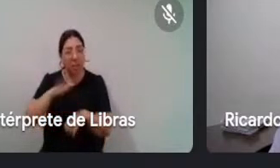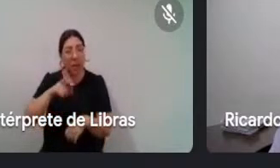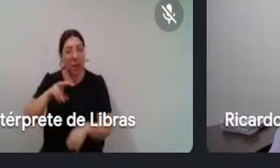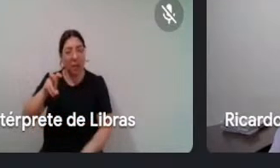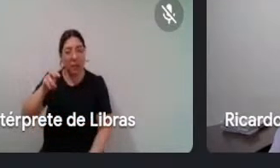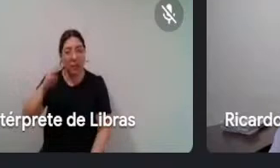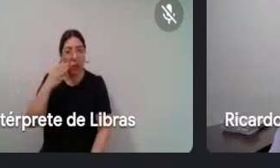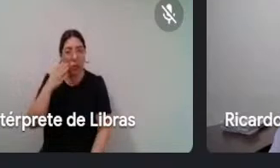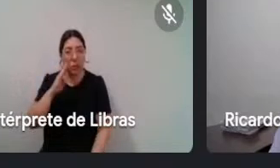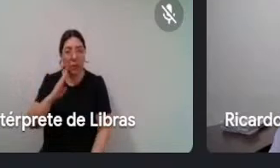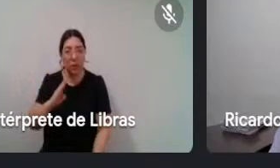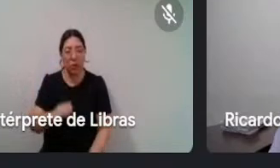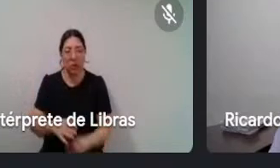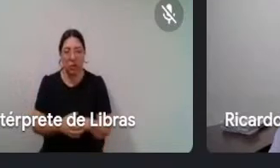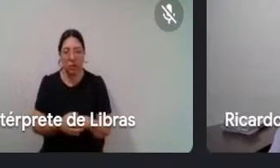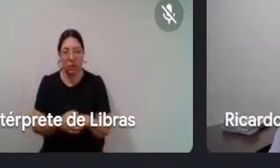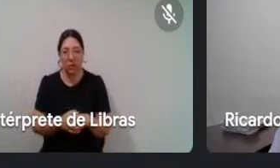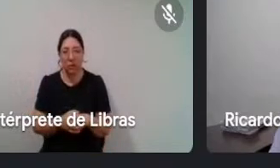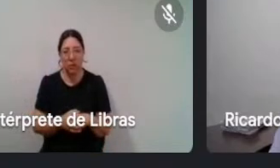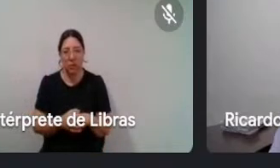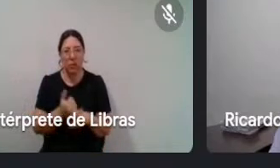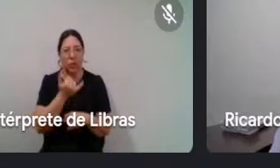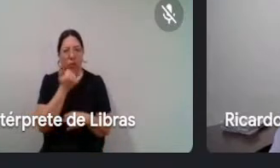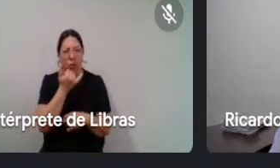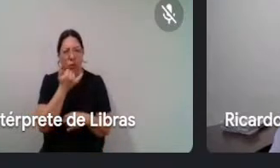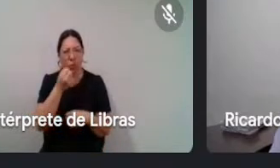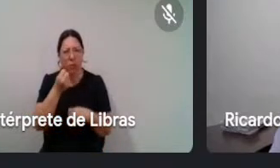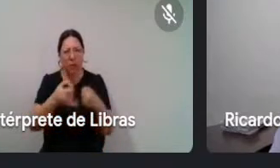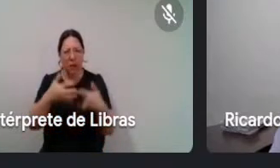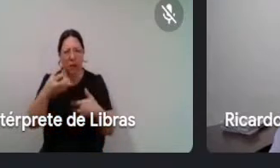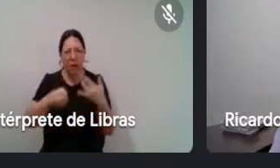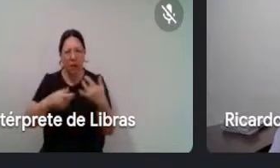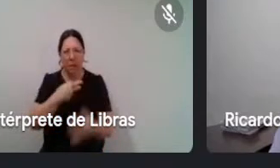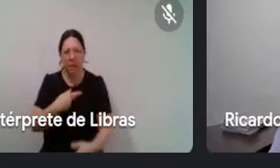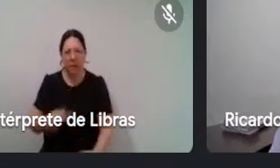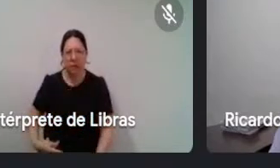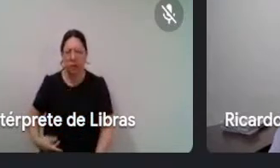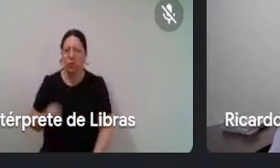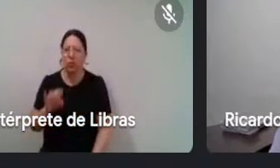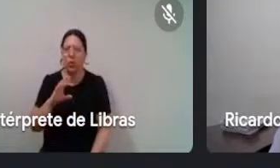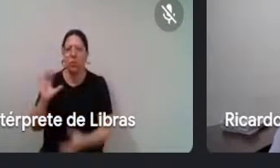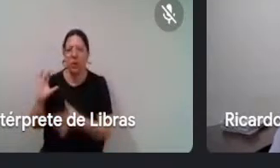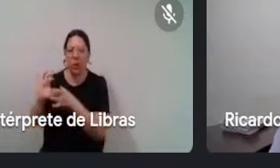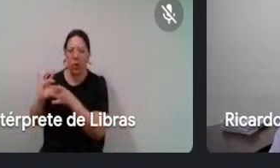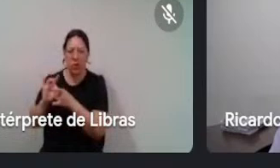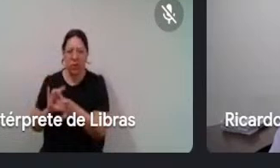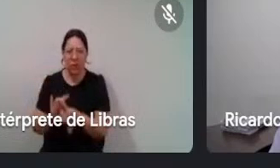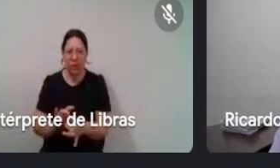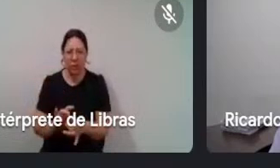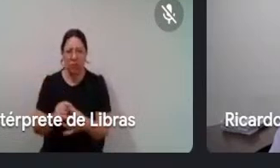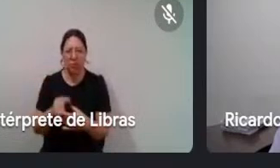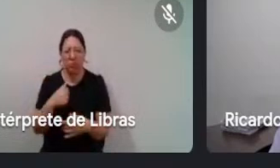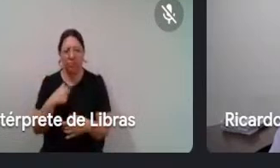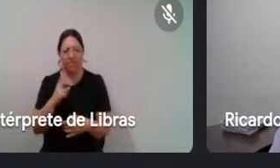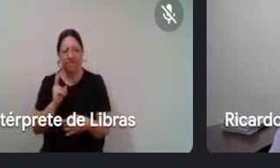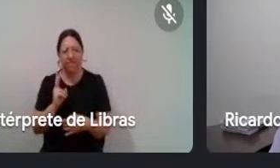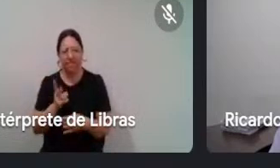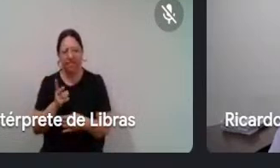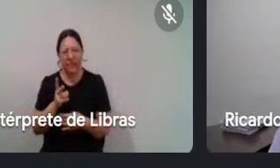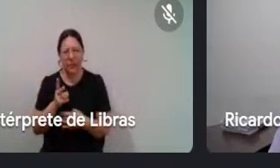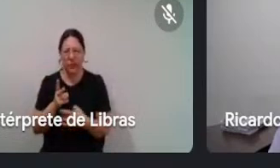desculpa por esses comentários, senhor presidente, só para contextualizar, porque chama sempre a minha atenção essa